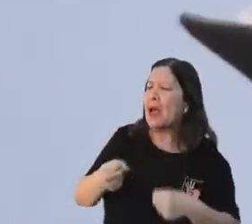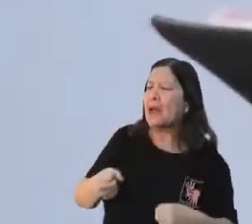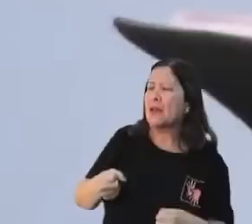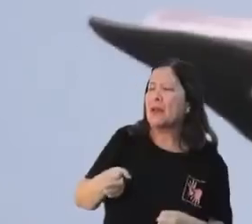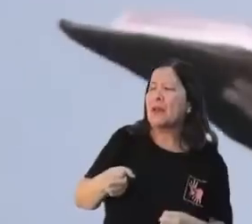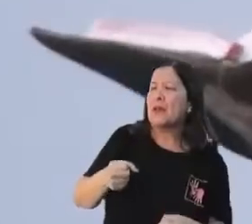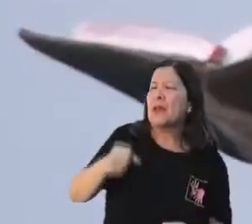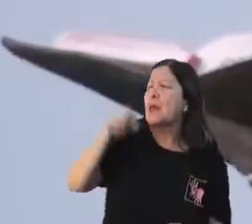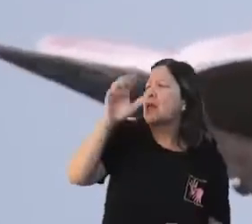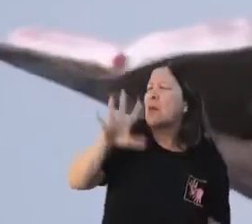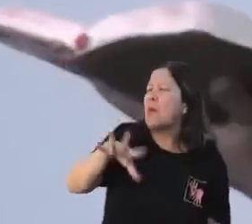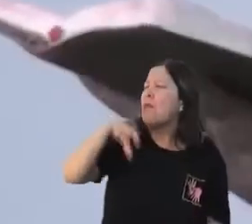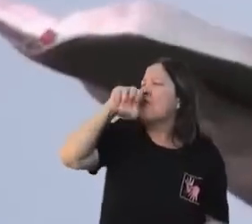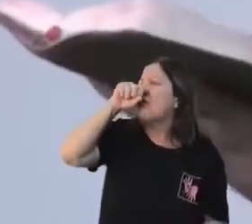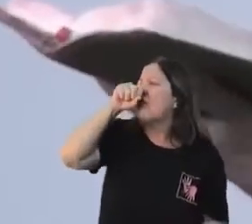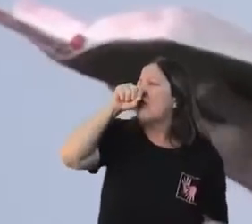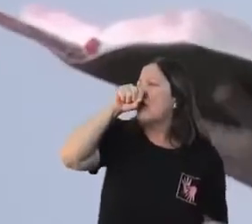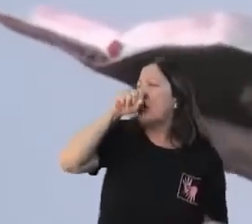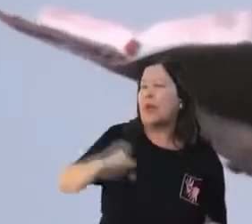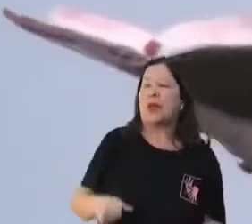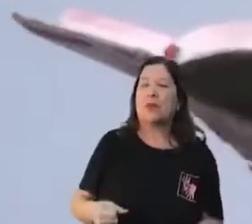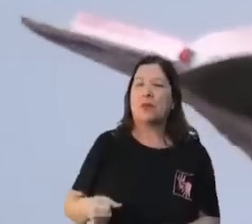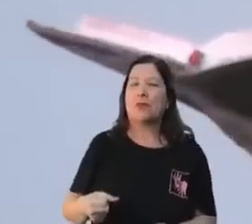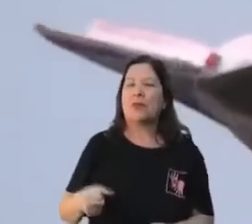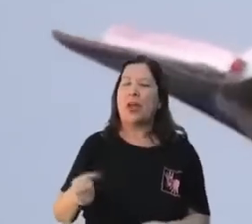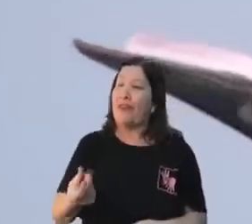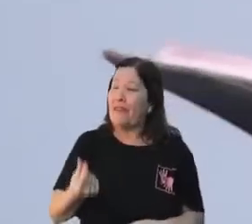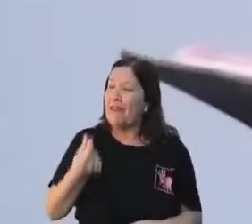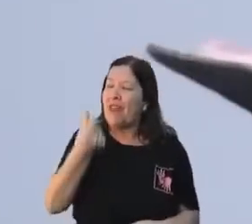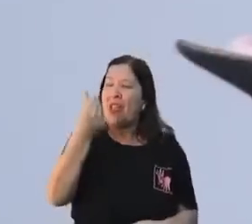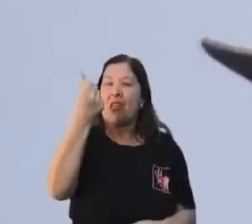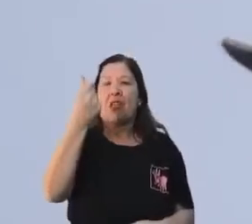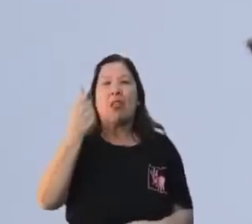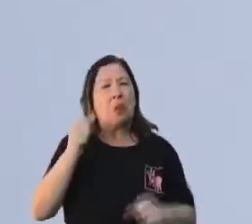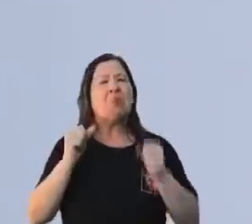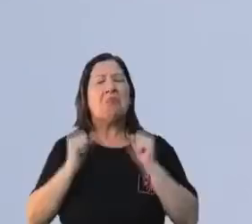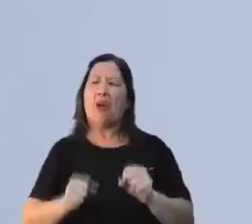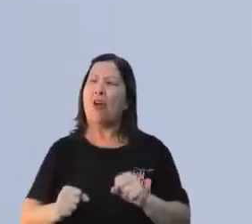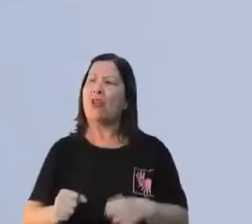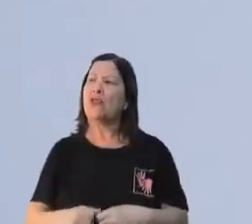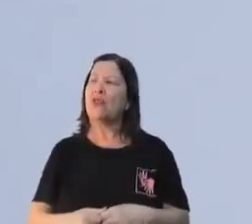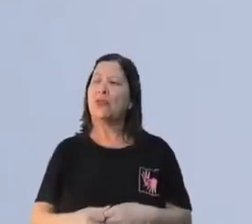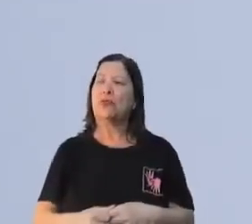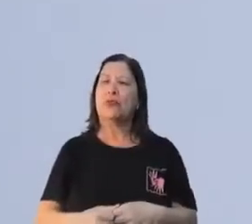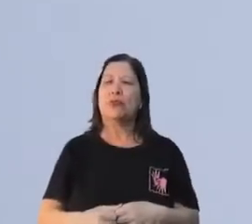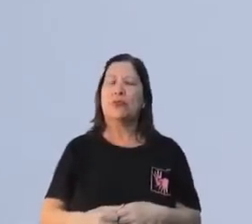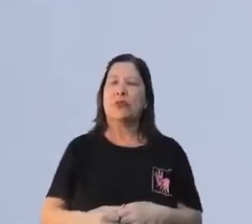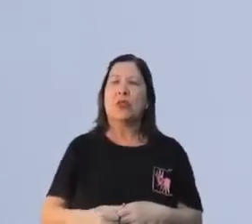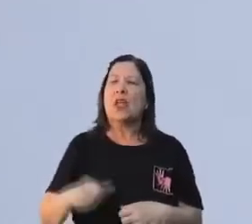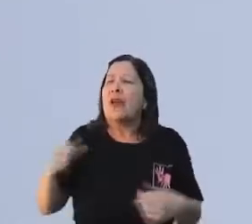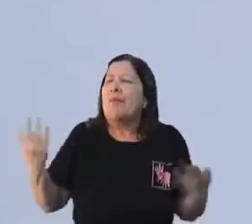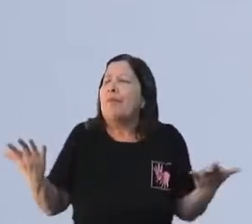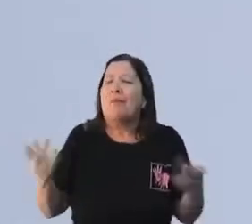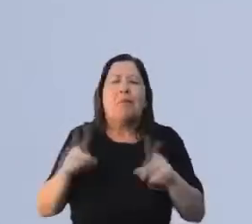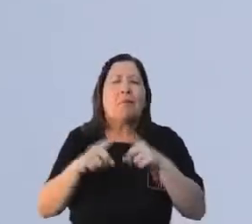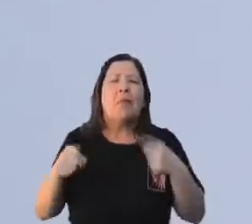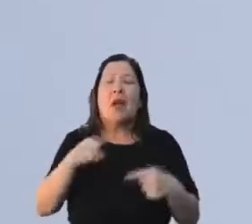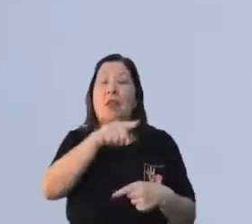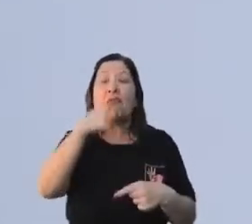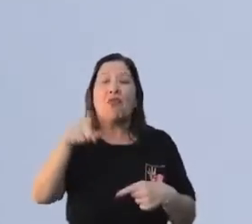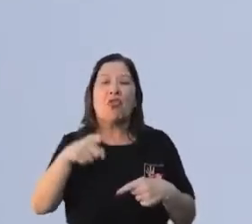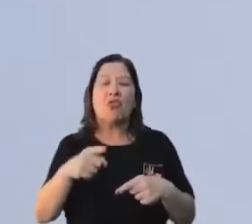ser vendido por mais de 300 denários e dar-se aos pobres. E murmuravam contra